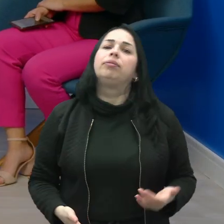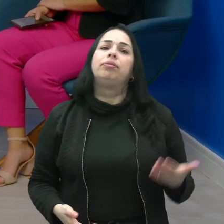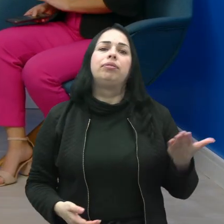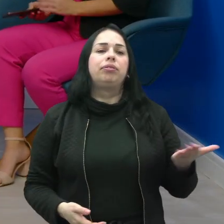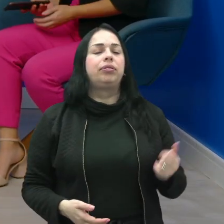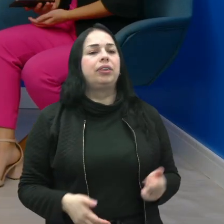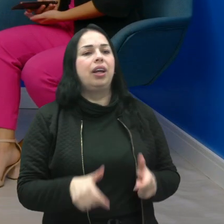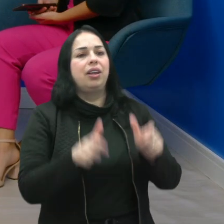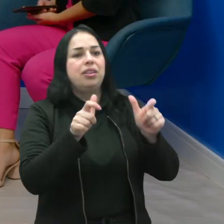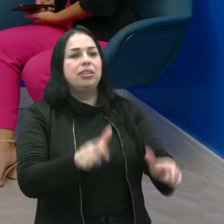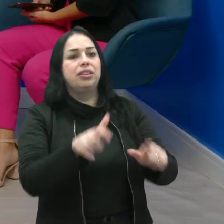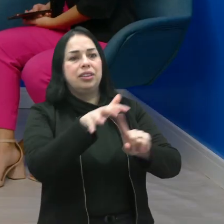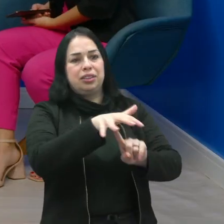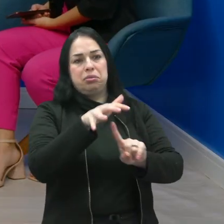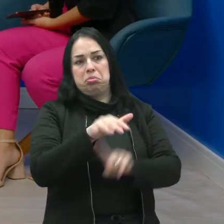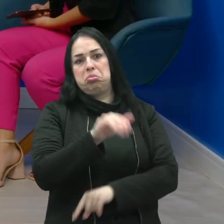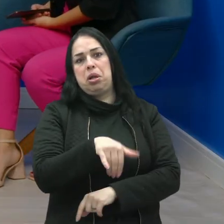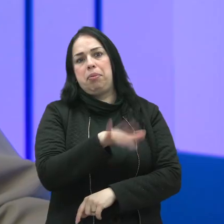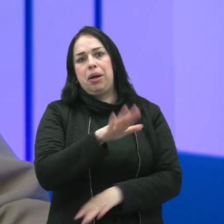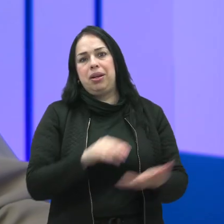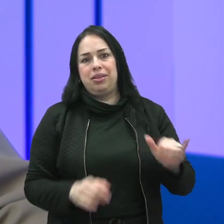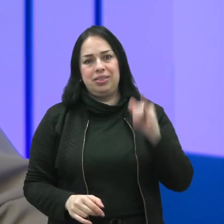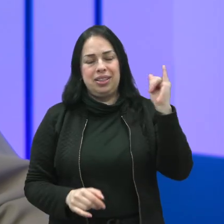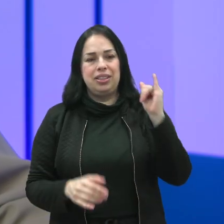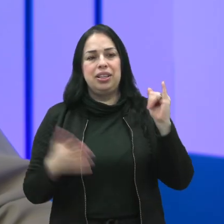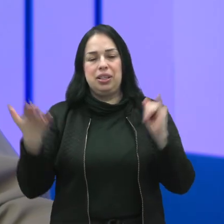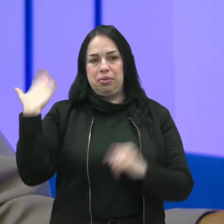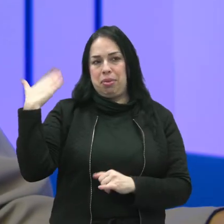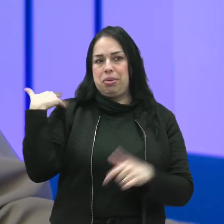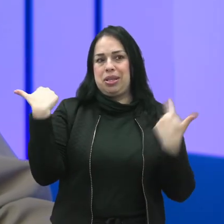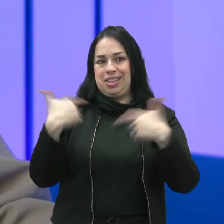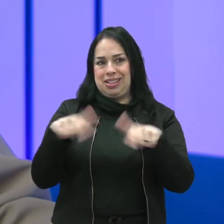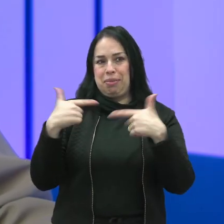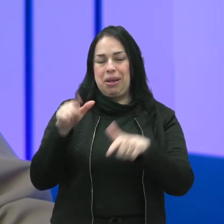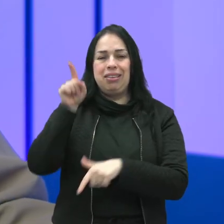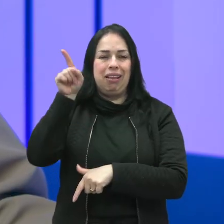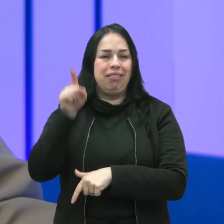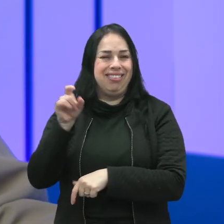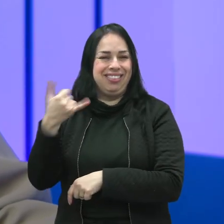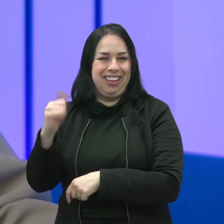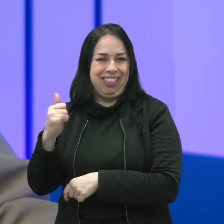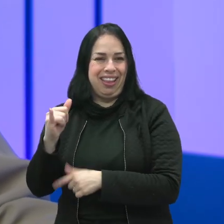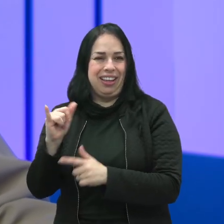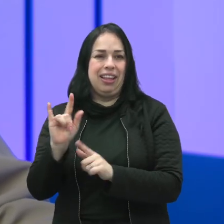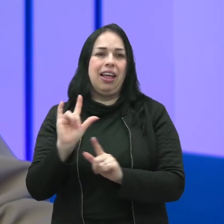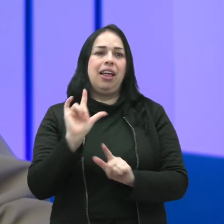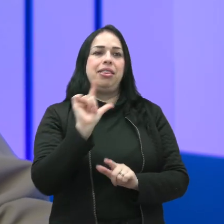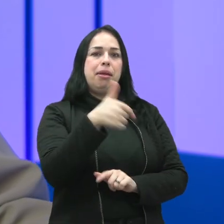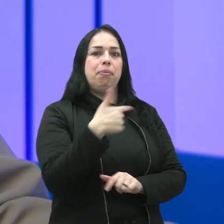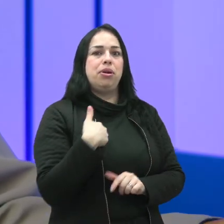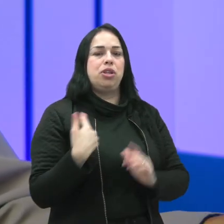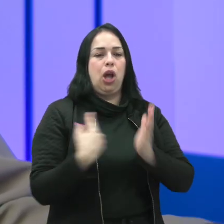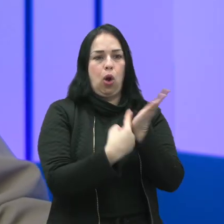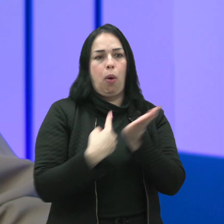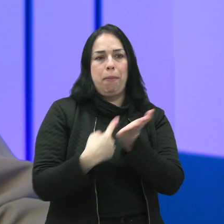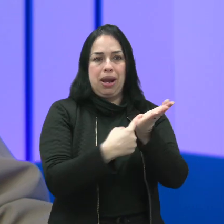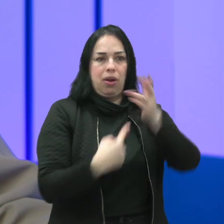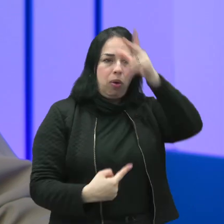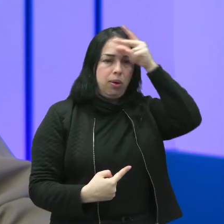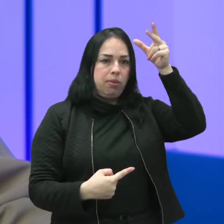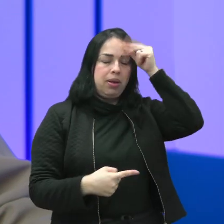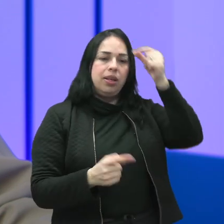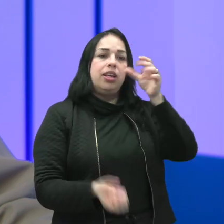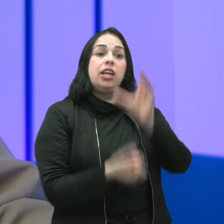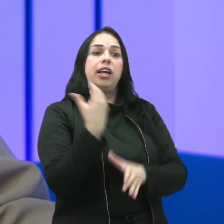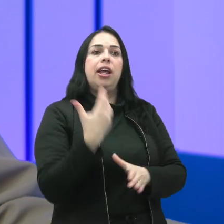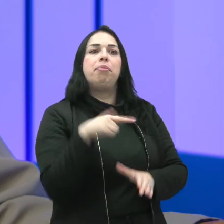Então, o espaço da feira é um espaço muito importante. Eu fiz feira em São José, né? Fiz feira no Santana, depois articulei com o Poder Público em São José e a gente fez a feira